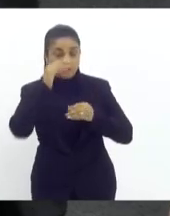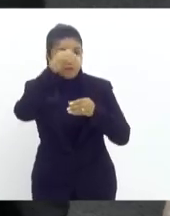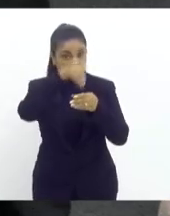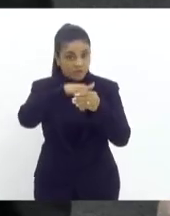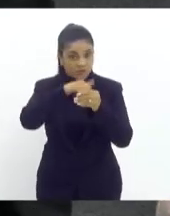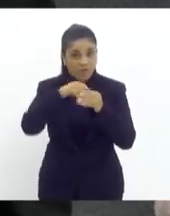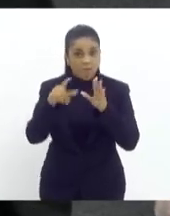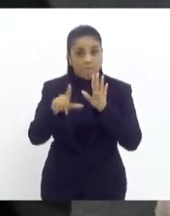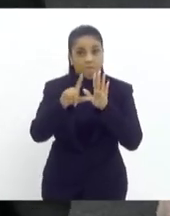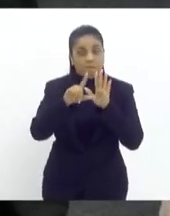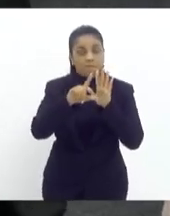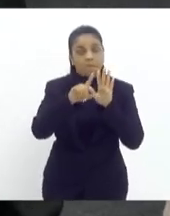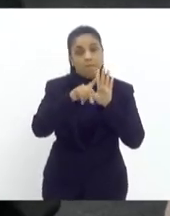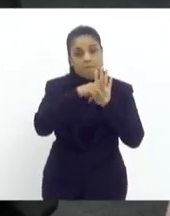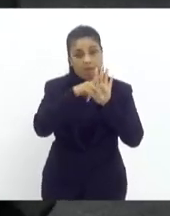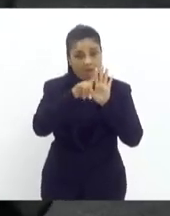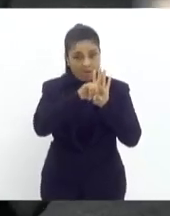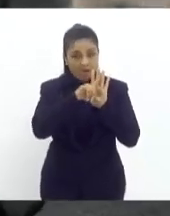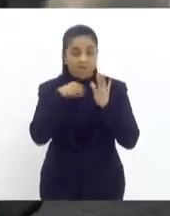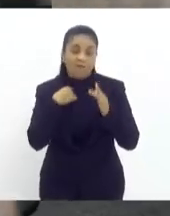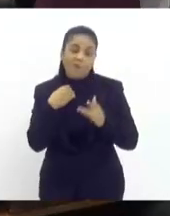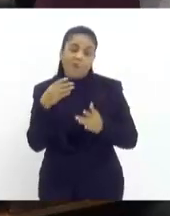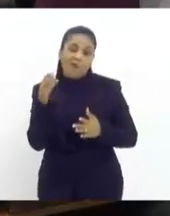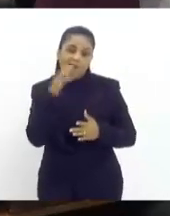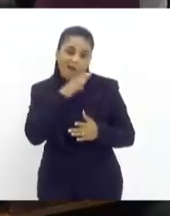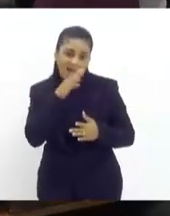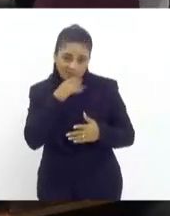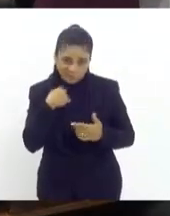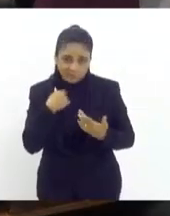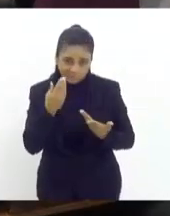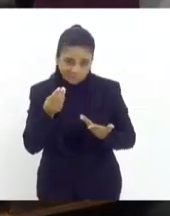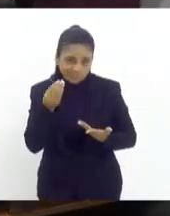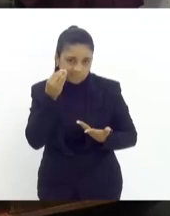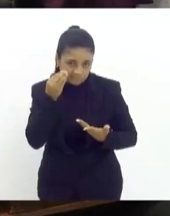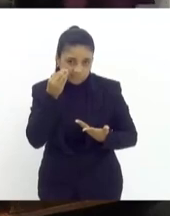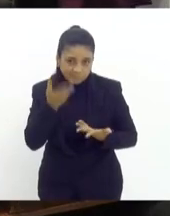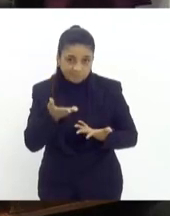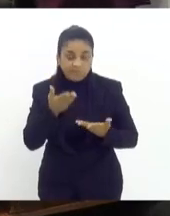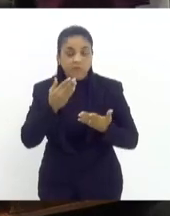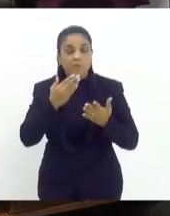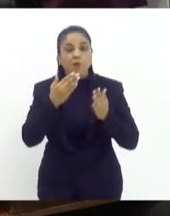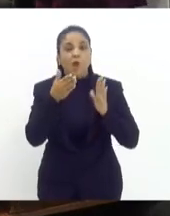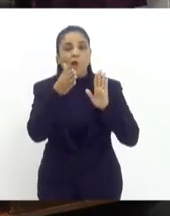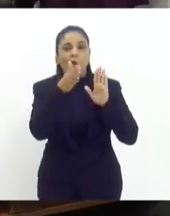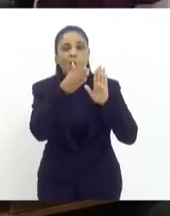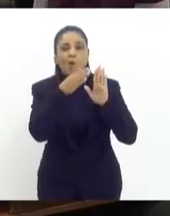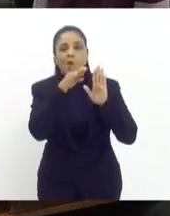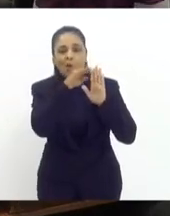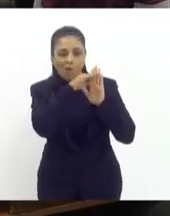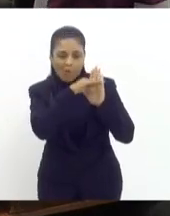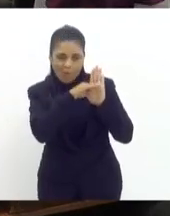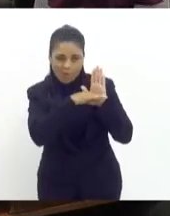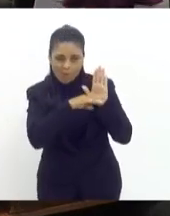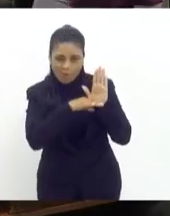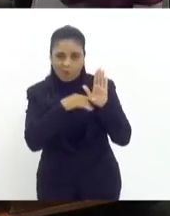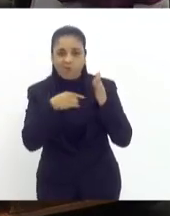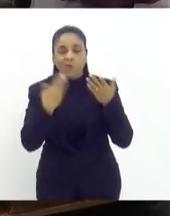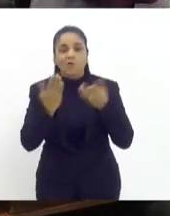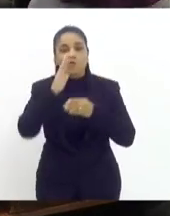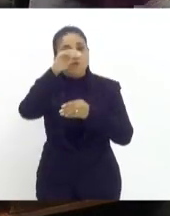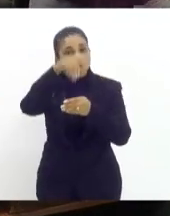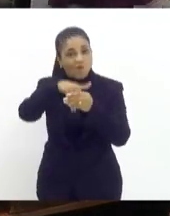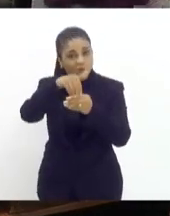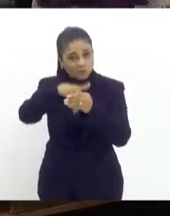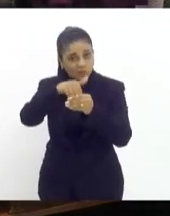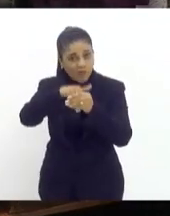e evidentemente eu vou tentar ser breve para que a gente possa cumprir a nossa missão no dia de hoje que é votar